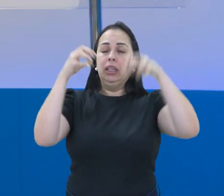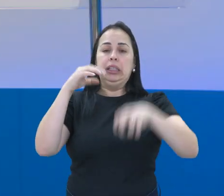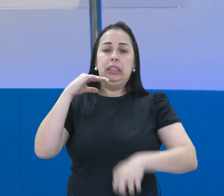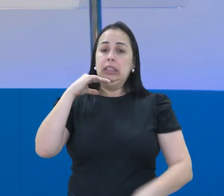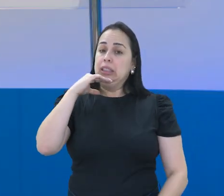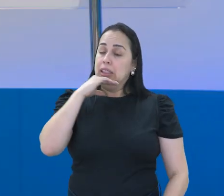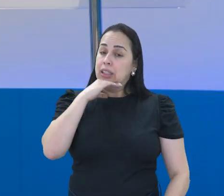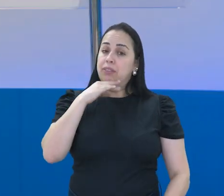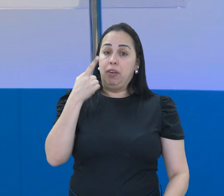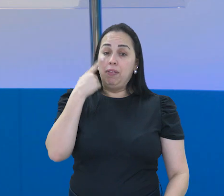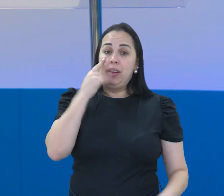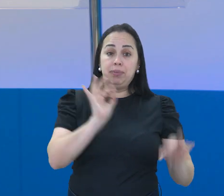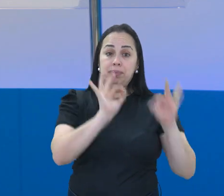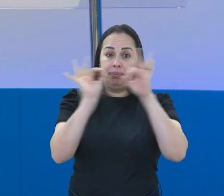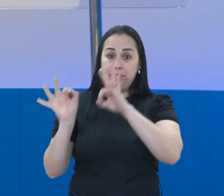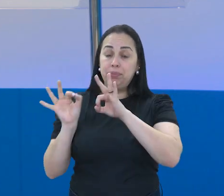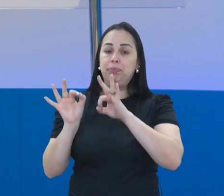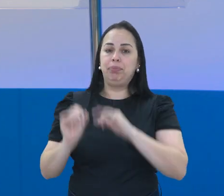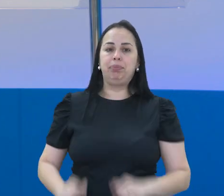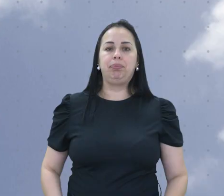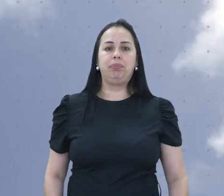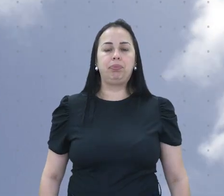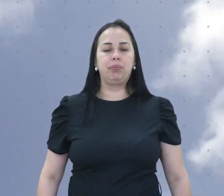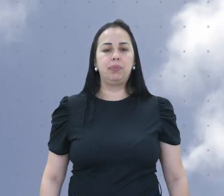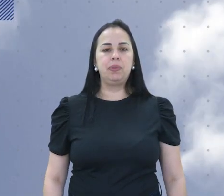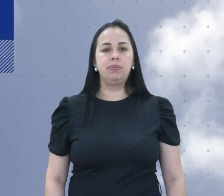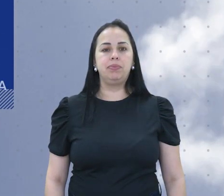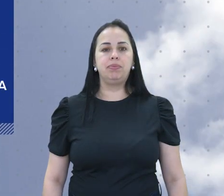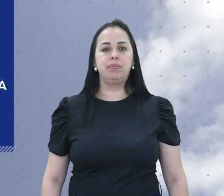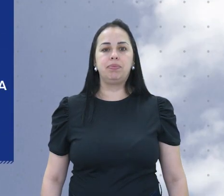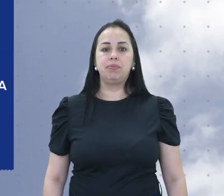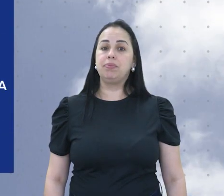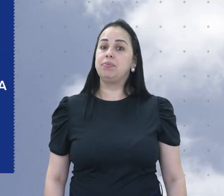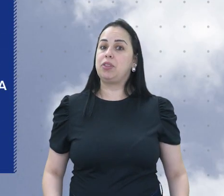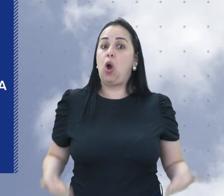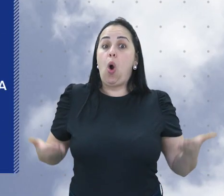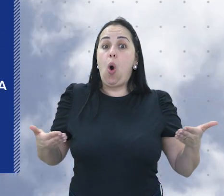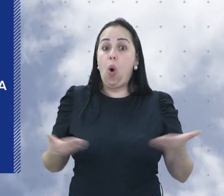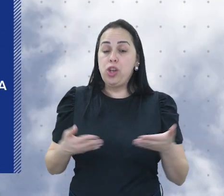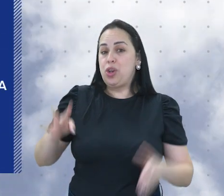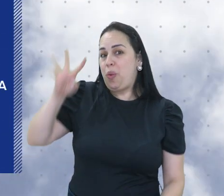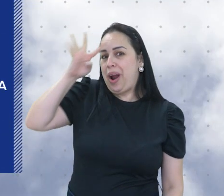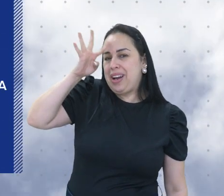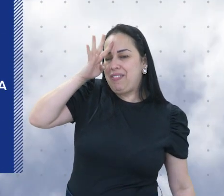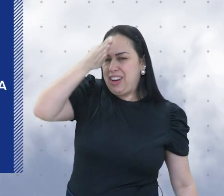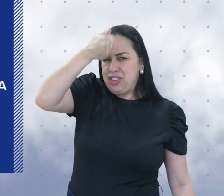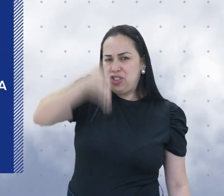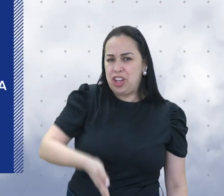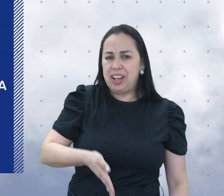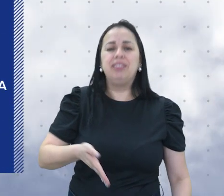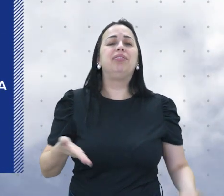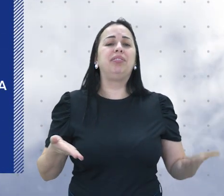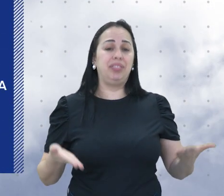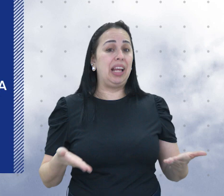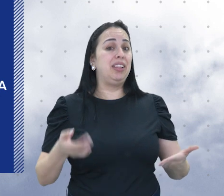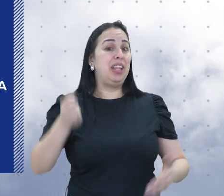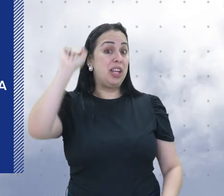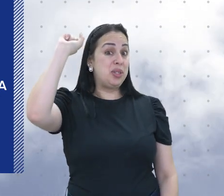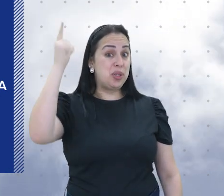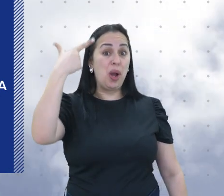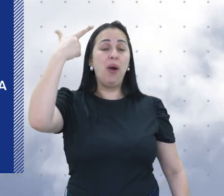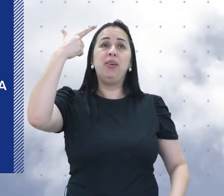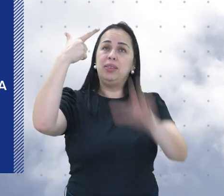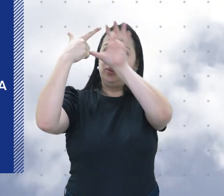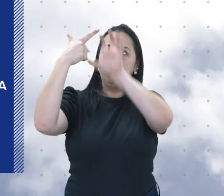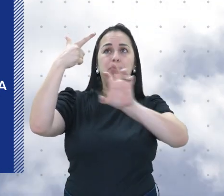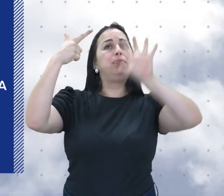aqui na cidade, é hora de conferir a previsão. Hoje, quarta-feira, o dia é de sol,